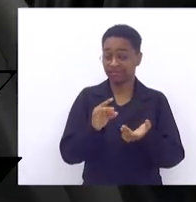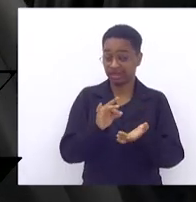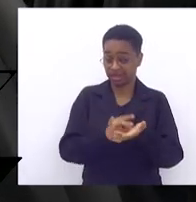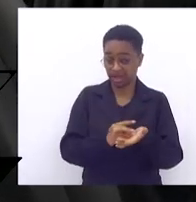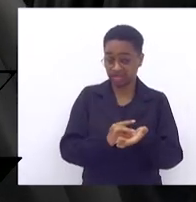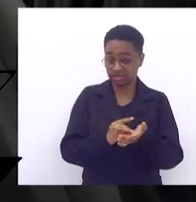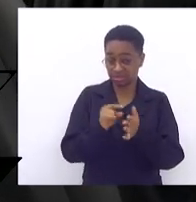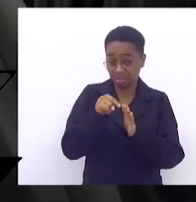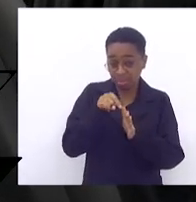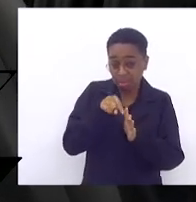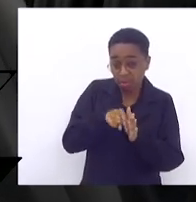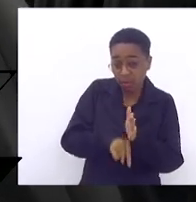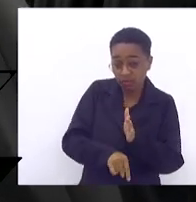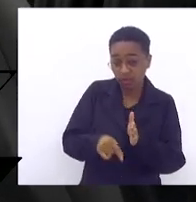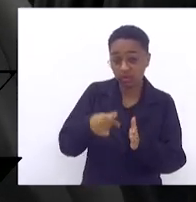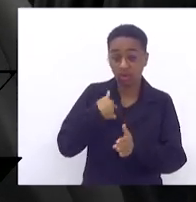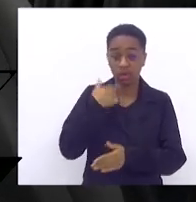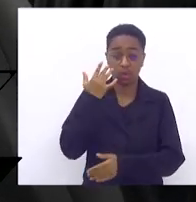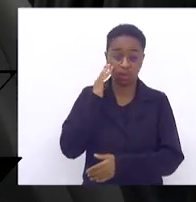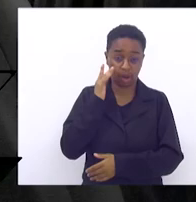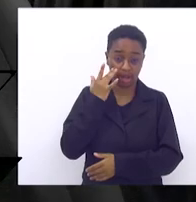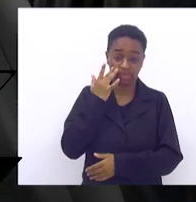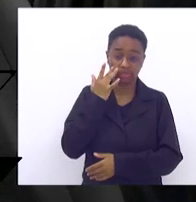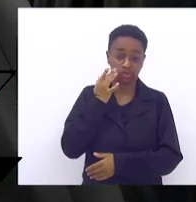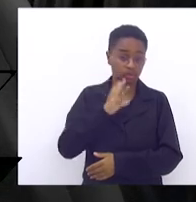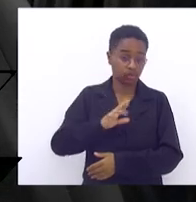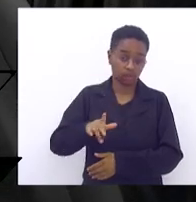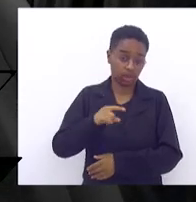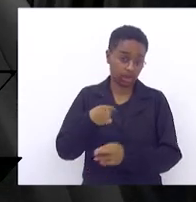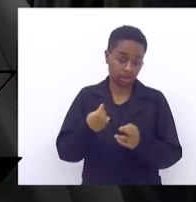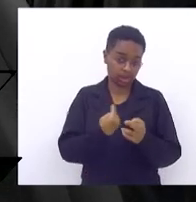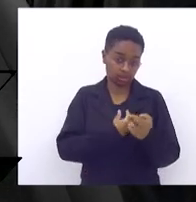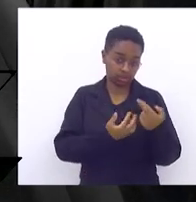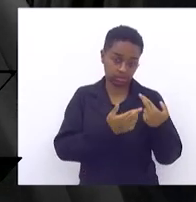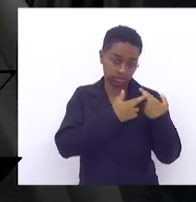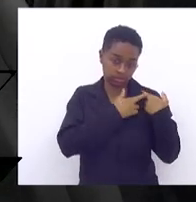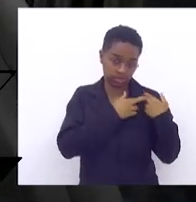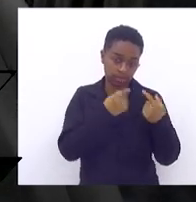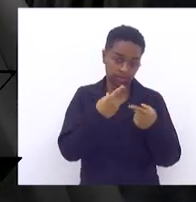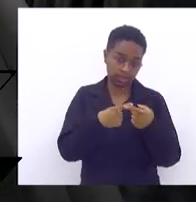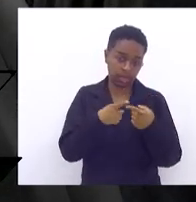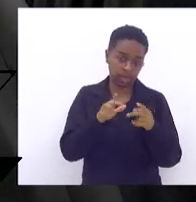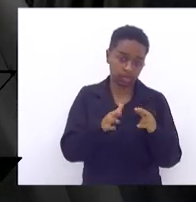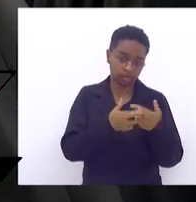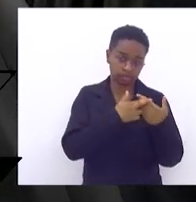eu acho que a gente está invadindo a competência do chefe do Executivo,